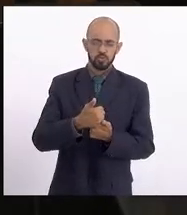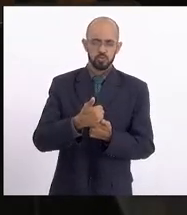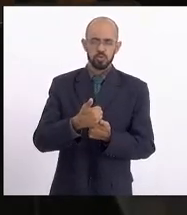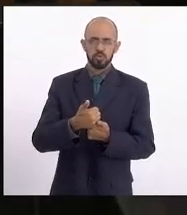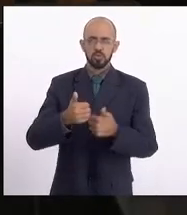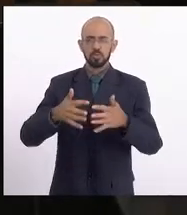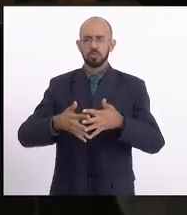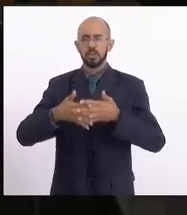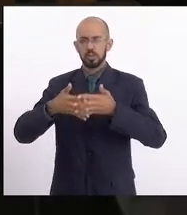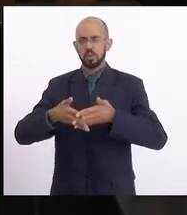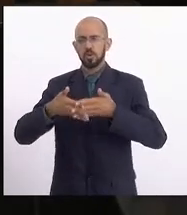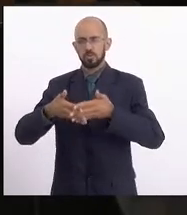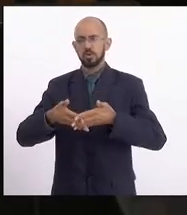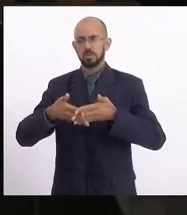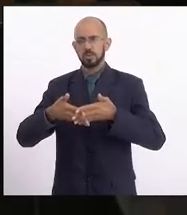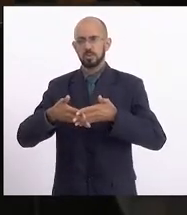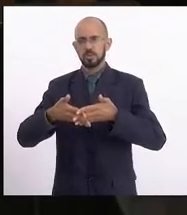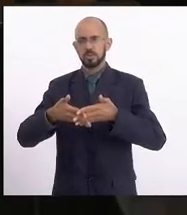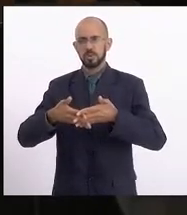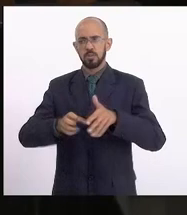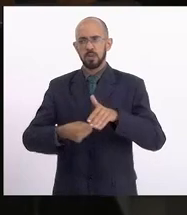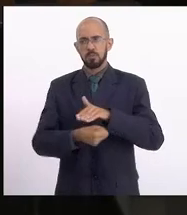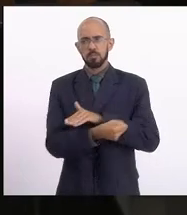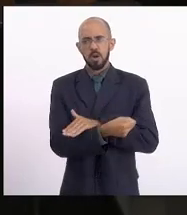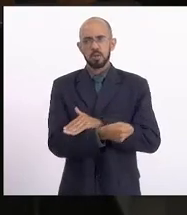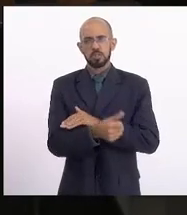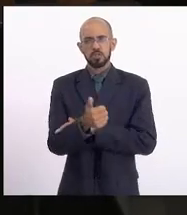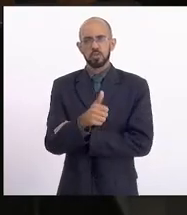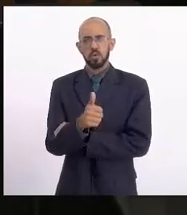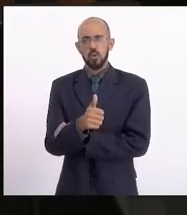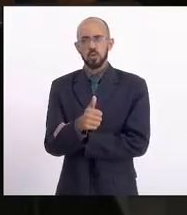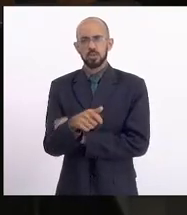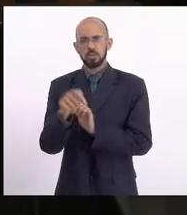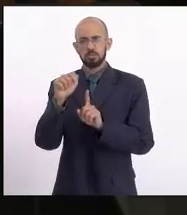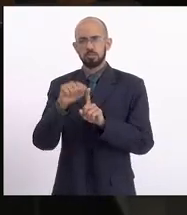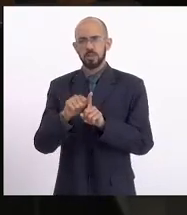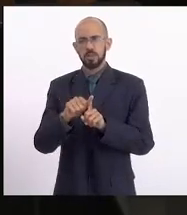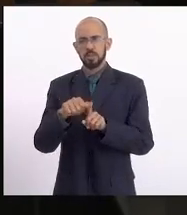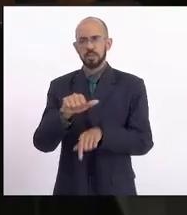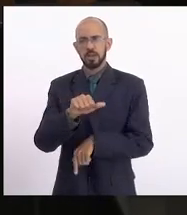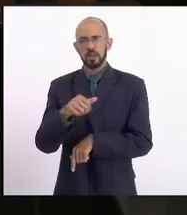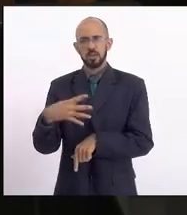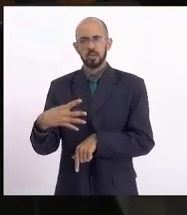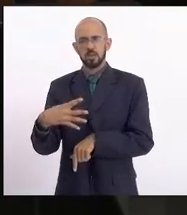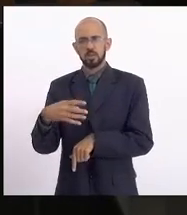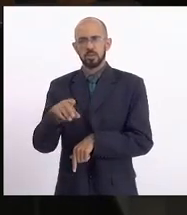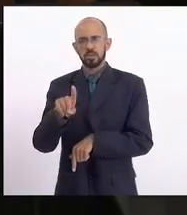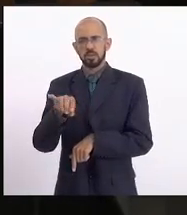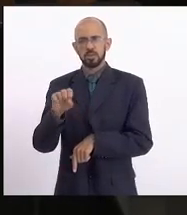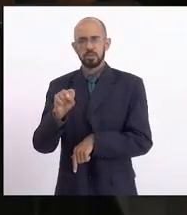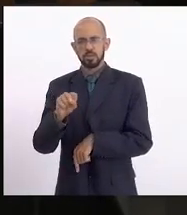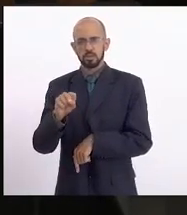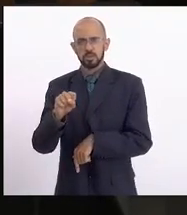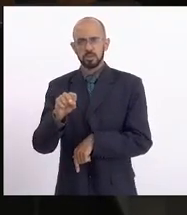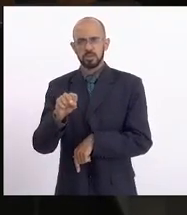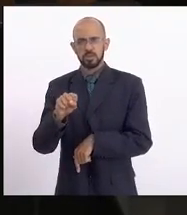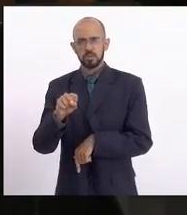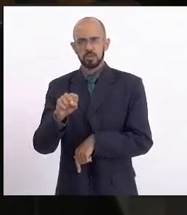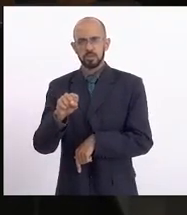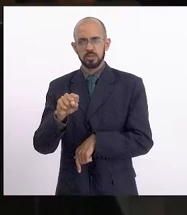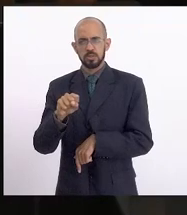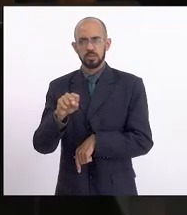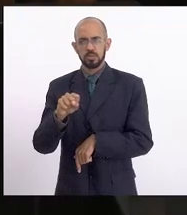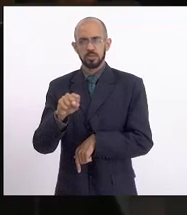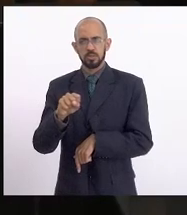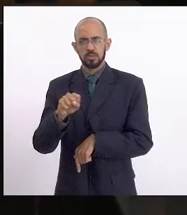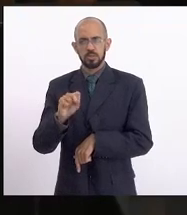um mandato de 11 meses e 14 dias, um mandato